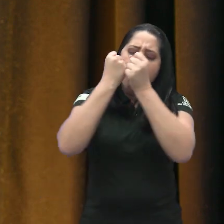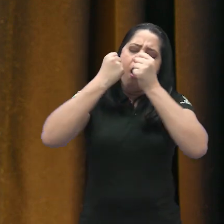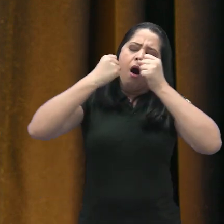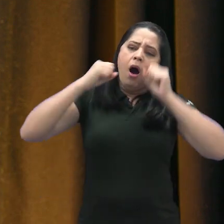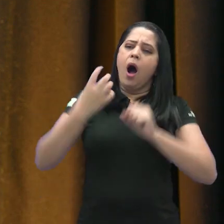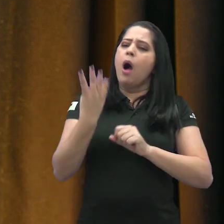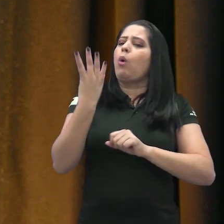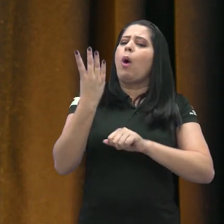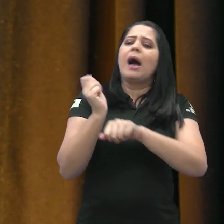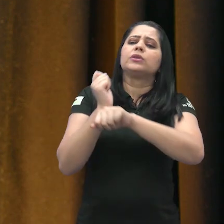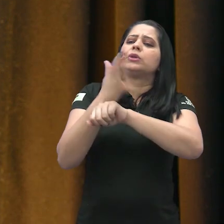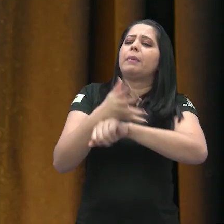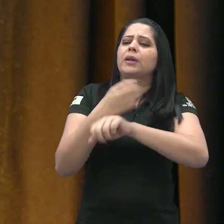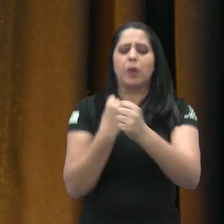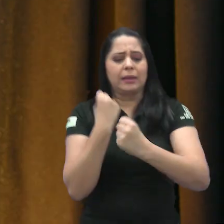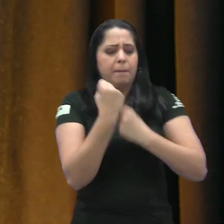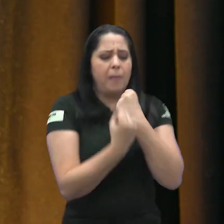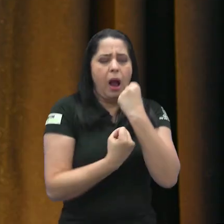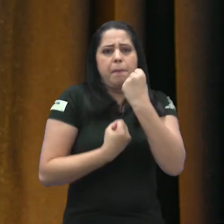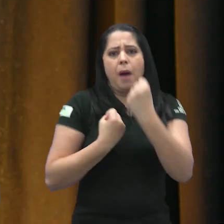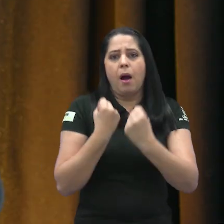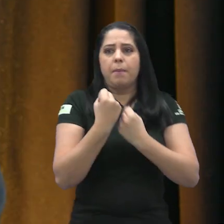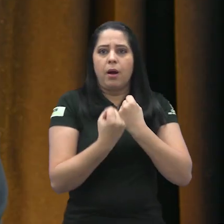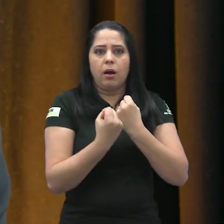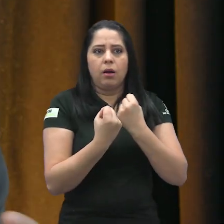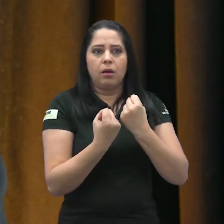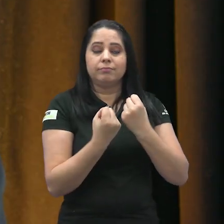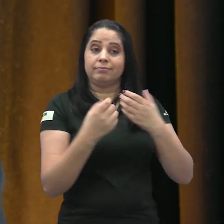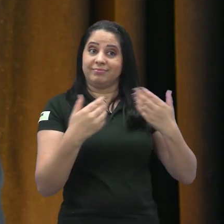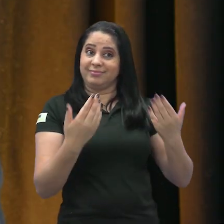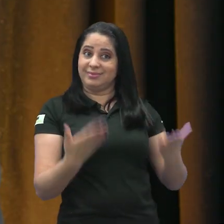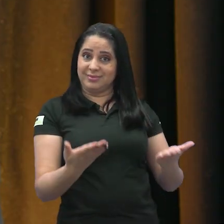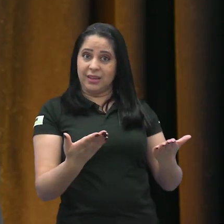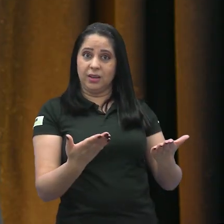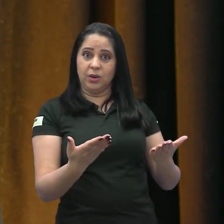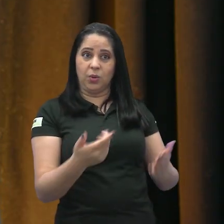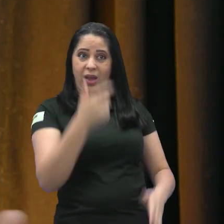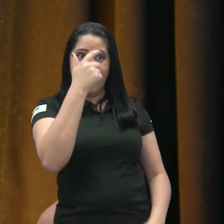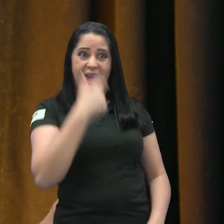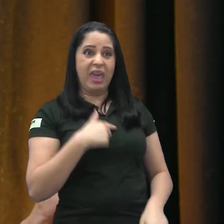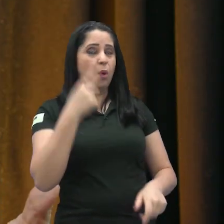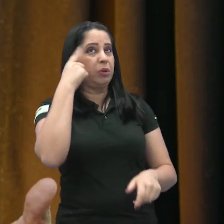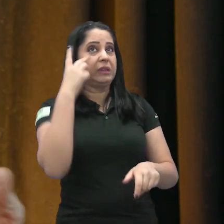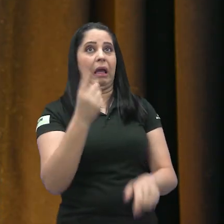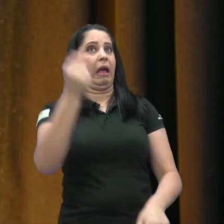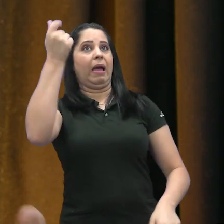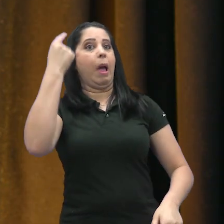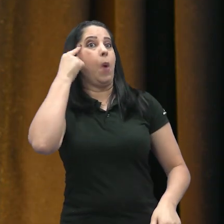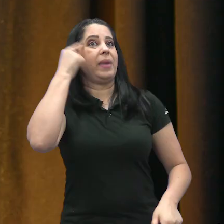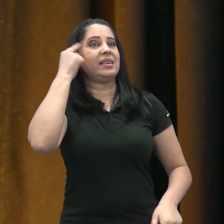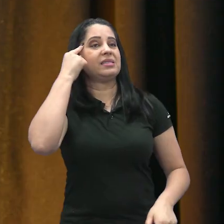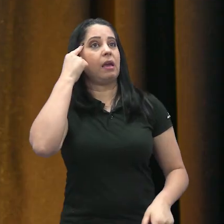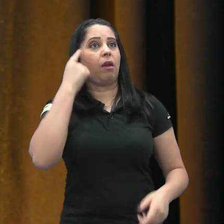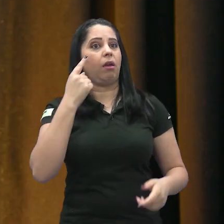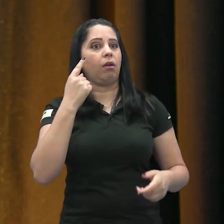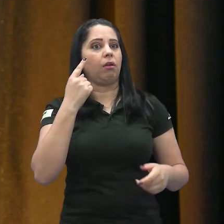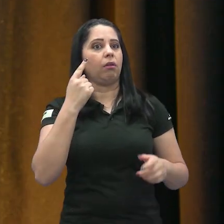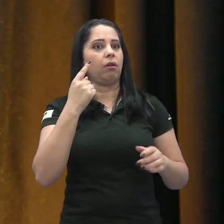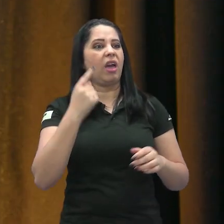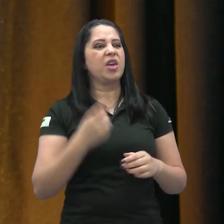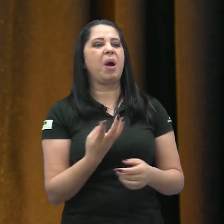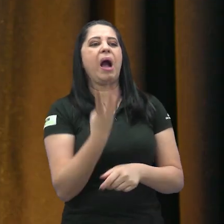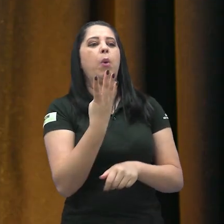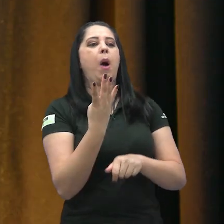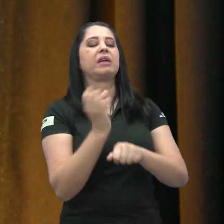para correr às 5, né? Eu não cheguei dessa forma, não, eu vou fazer isso amanhã e comecei.